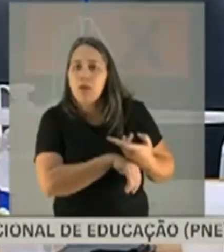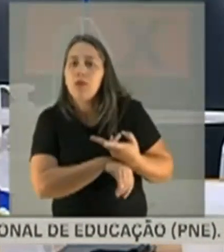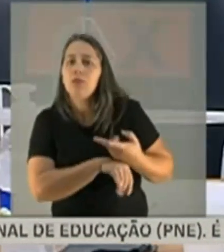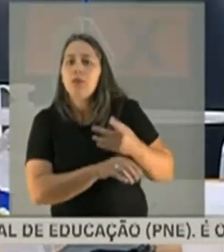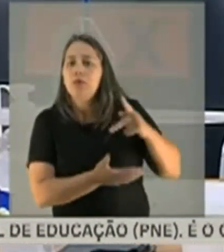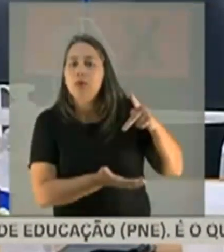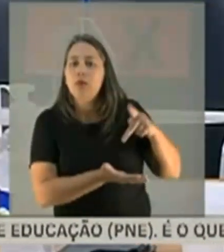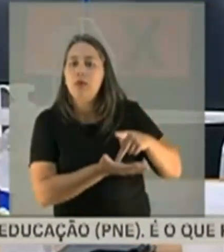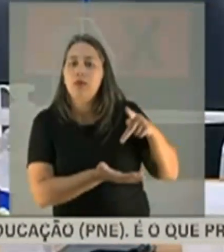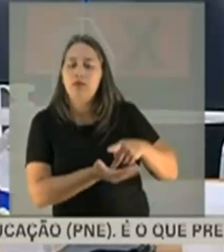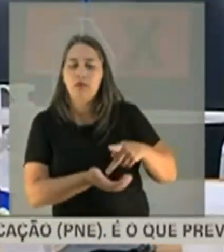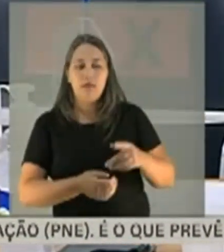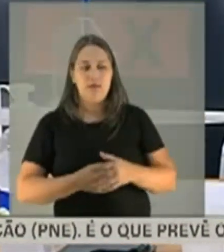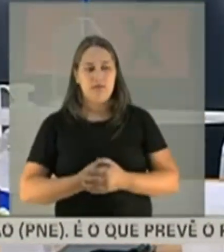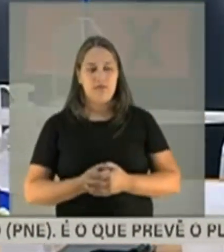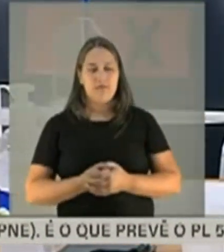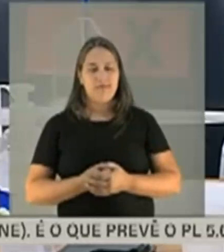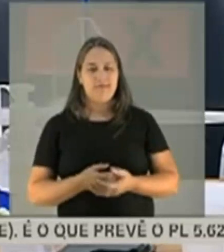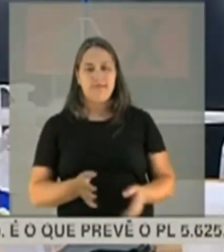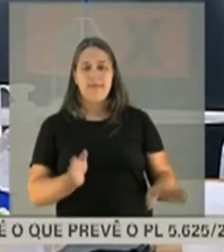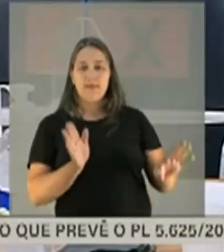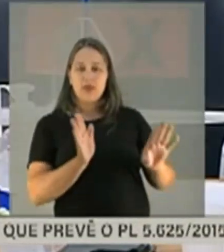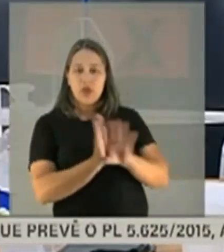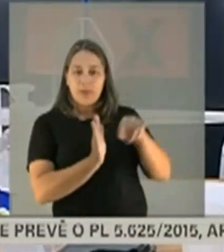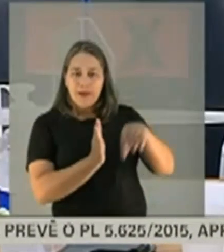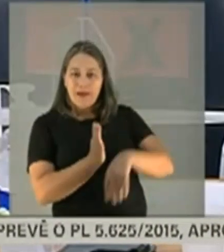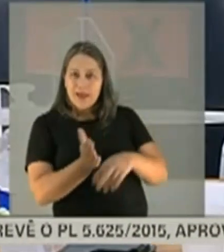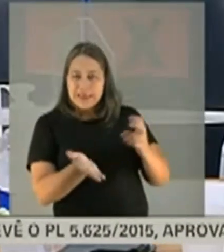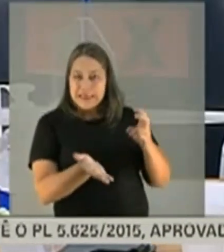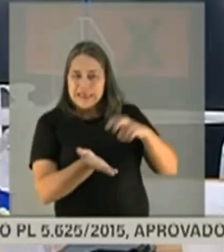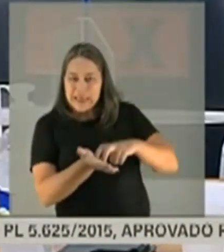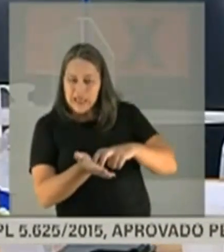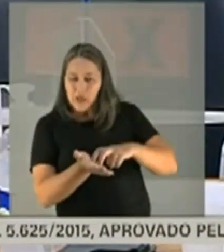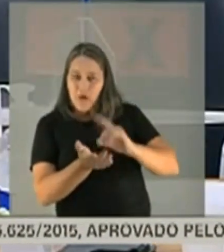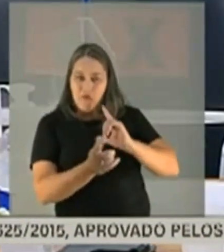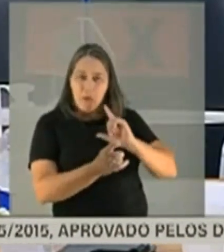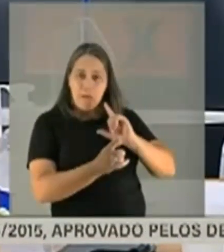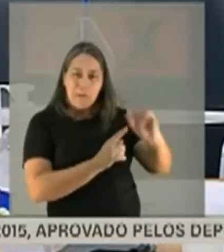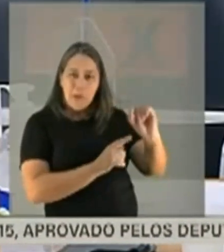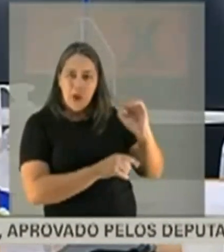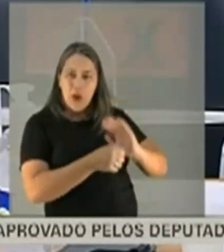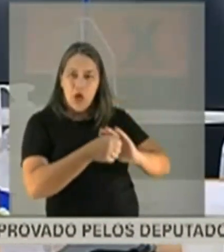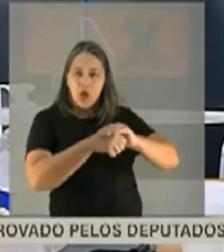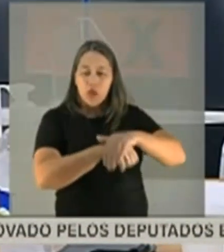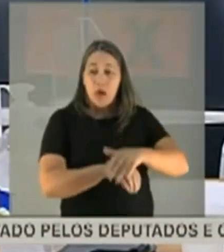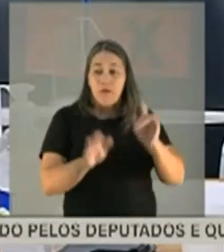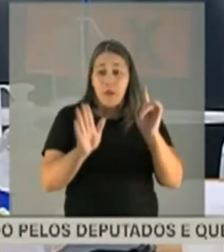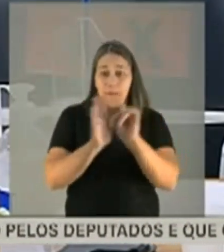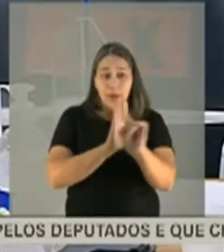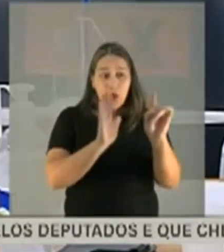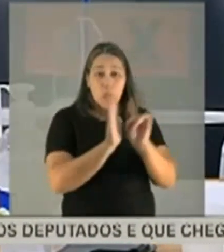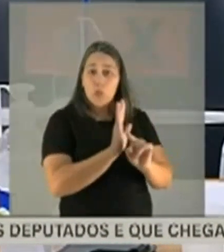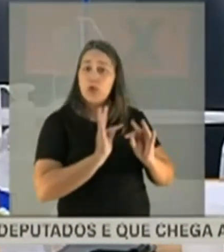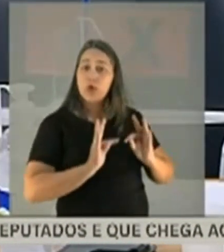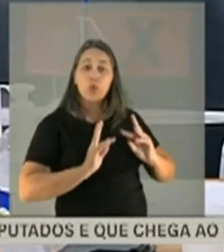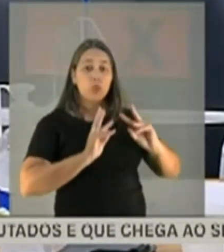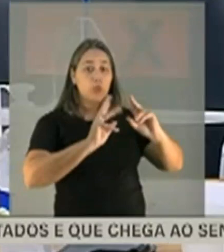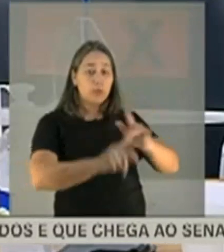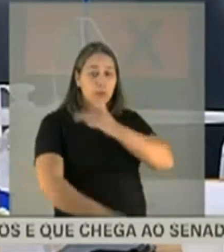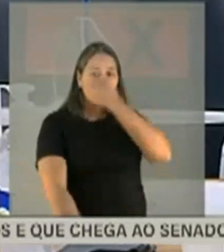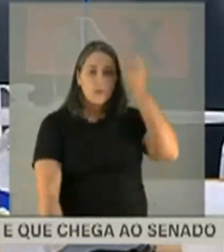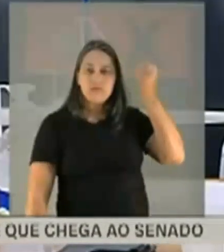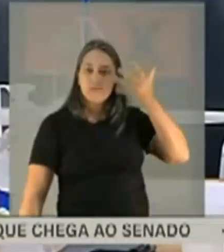verdade. Chegamos cedo, saímos tarde, fiz perguntas a todos os